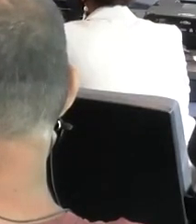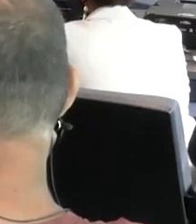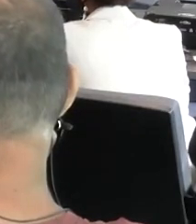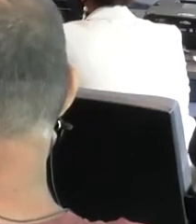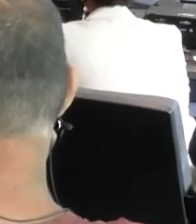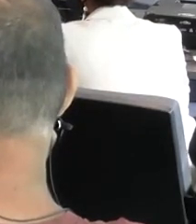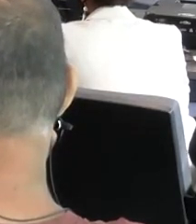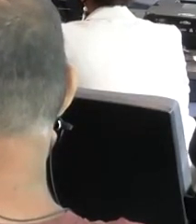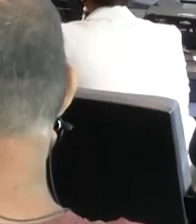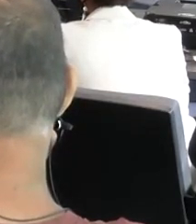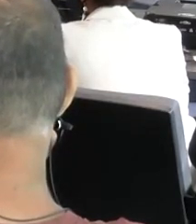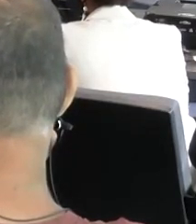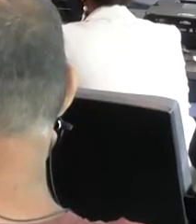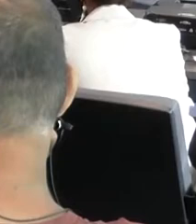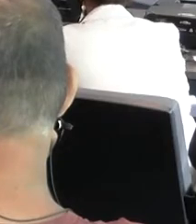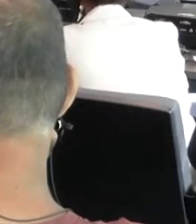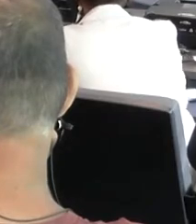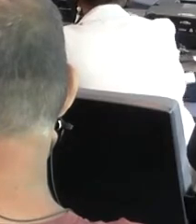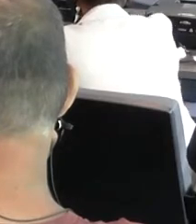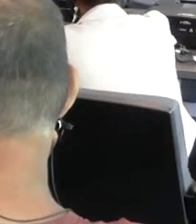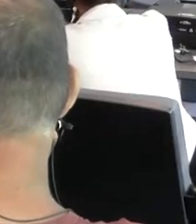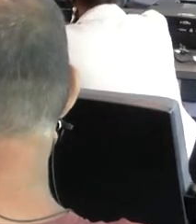E aí